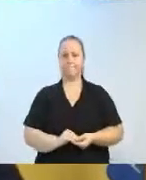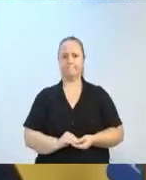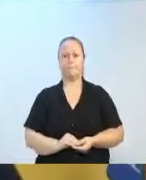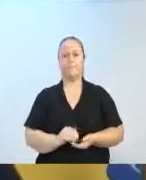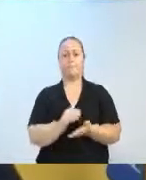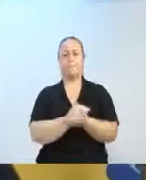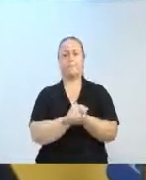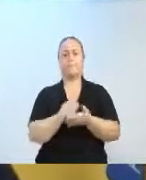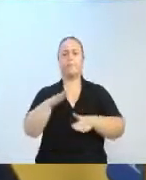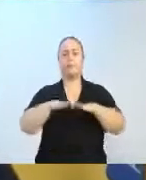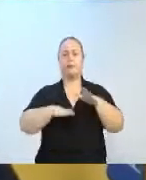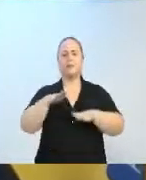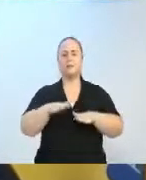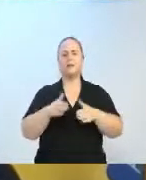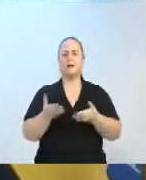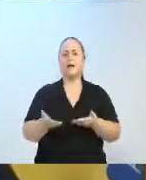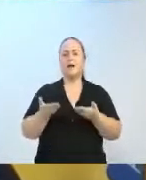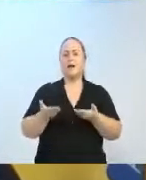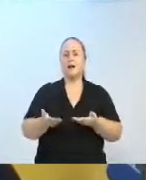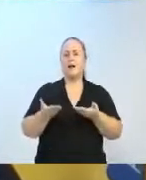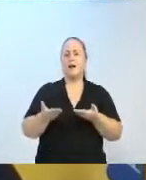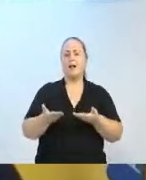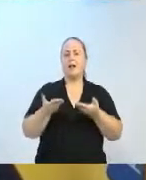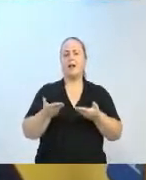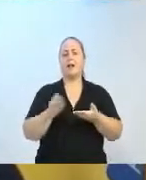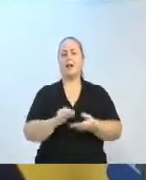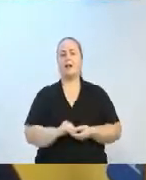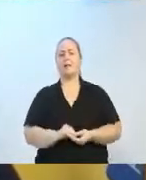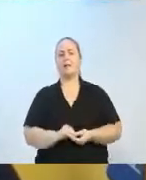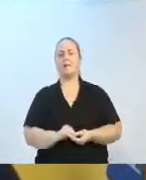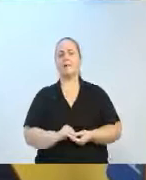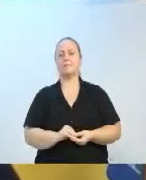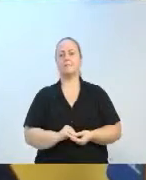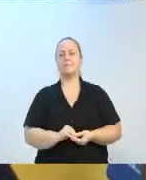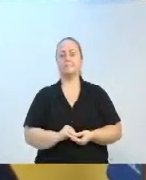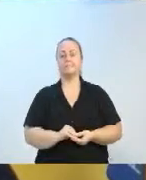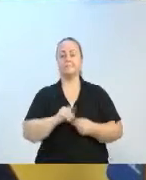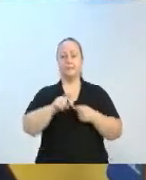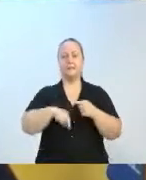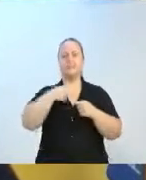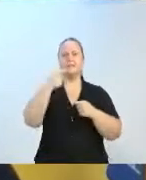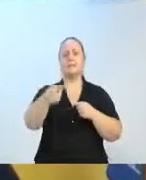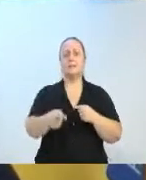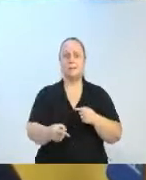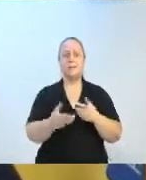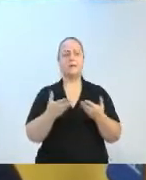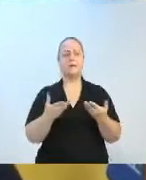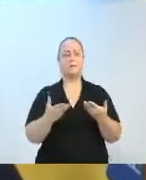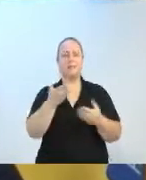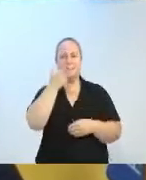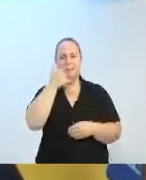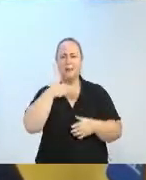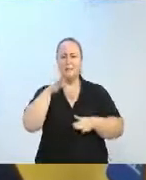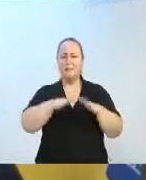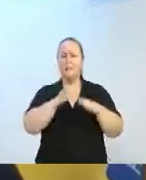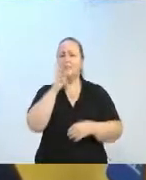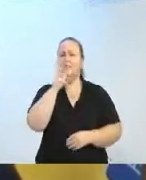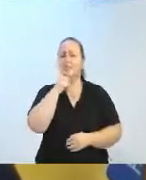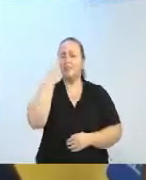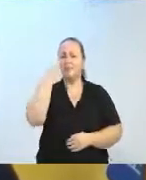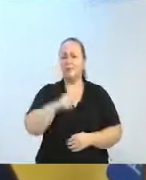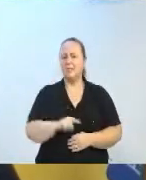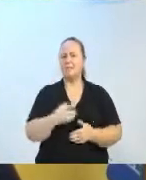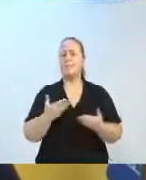vezes, leve, mas a criança geralmente é diagnosticada, subdiagnosticada, e as lesões dos